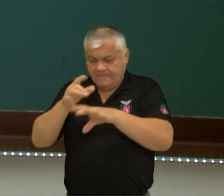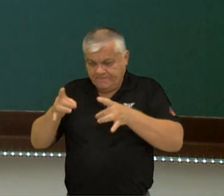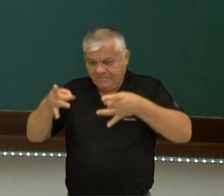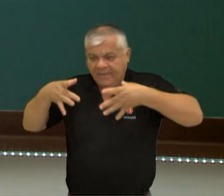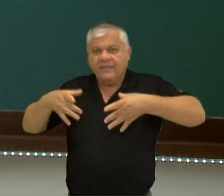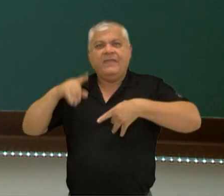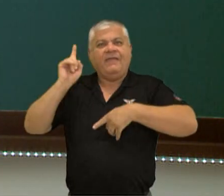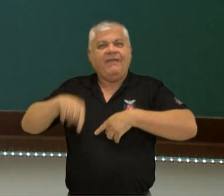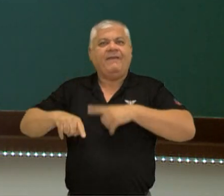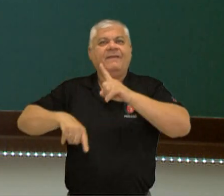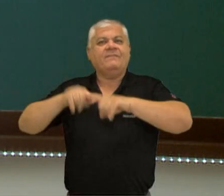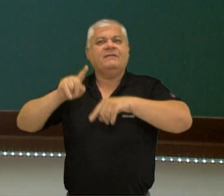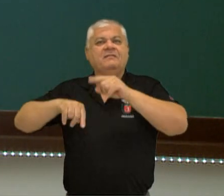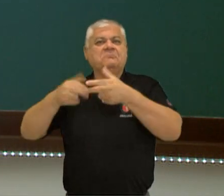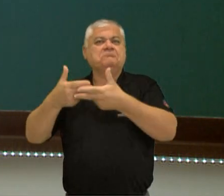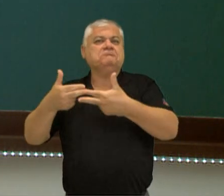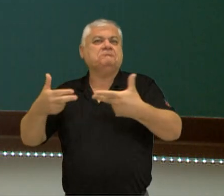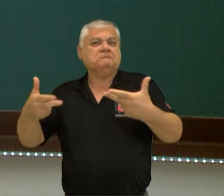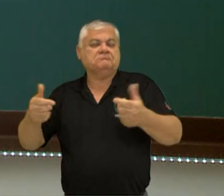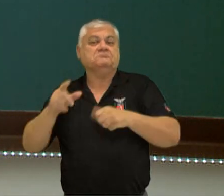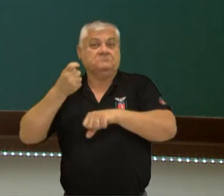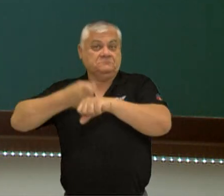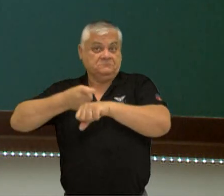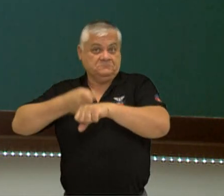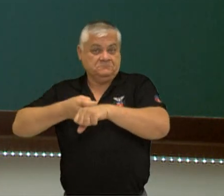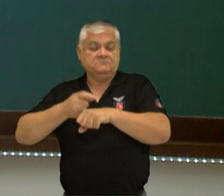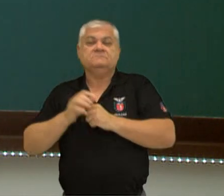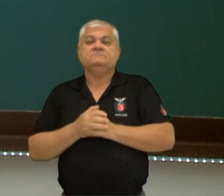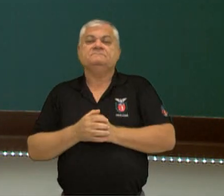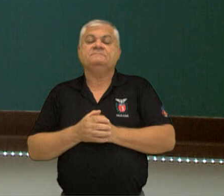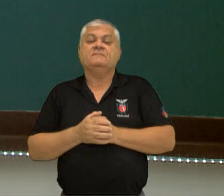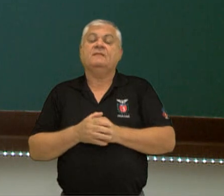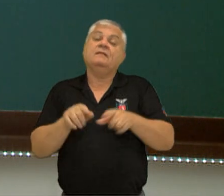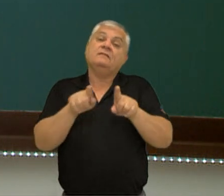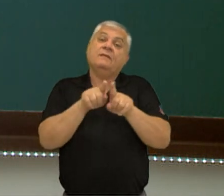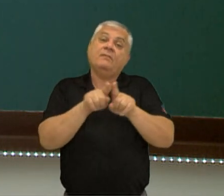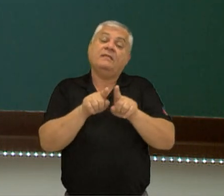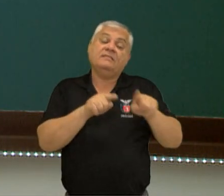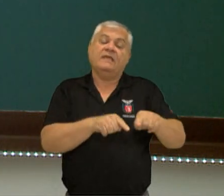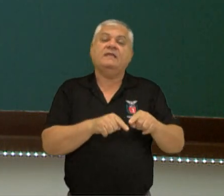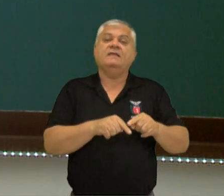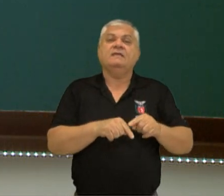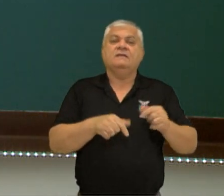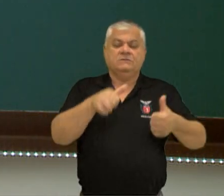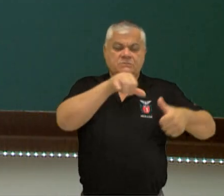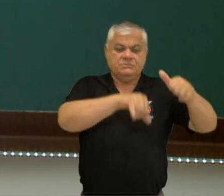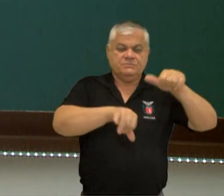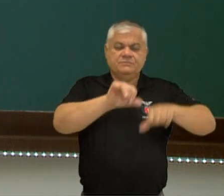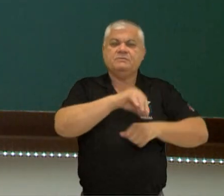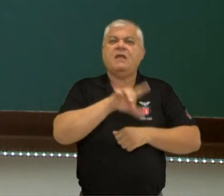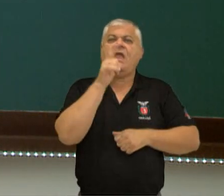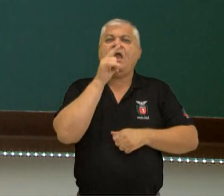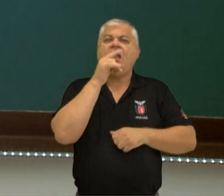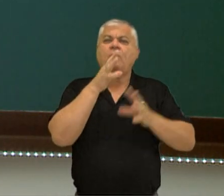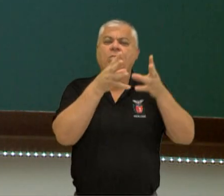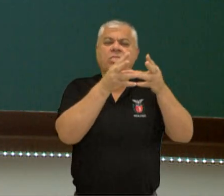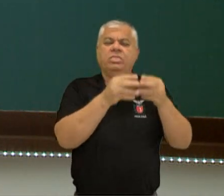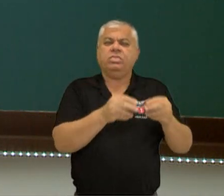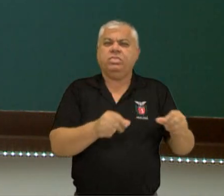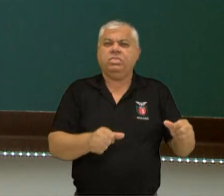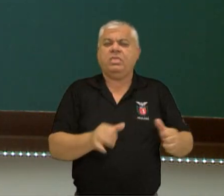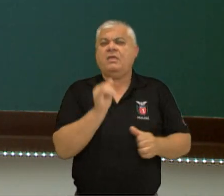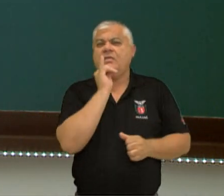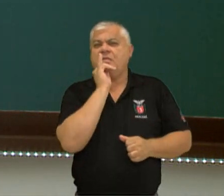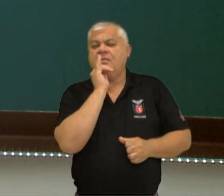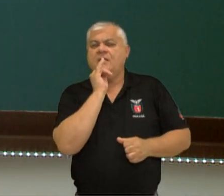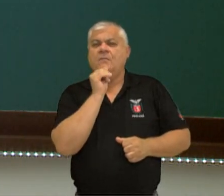material aí no estado sólido. Temos, por exemplo, solução líquida, quando eu misturo água com açúcar, né?